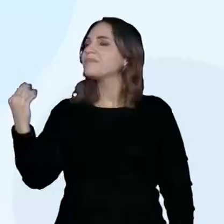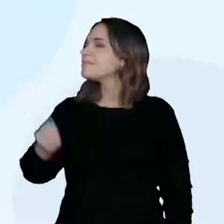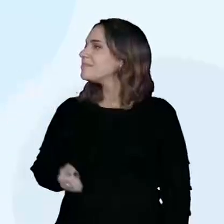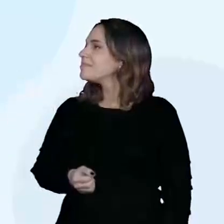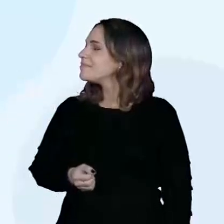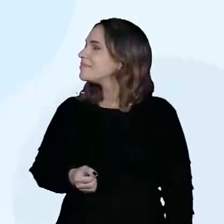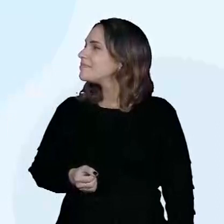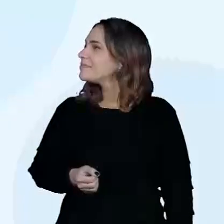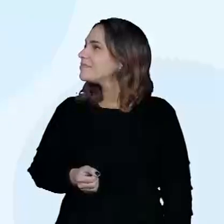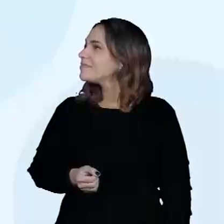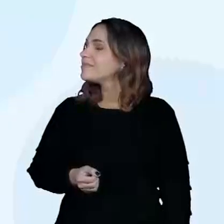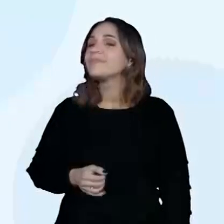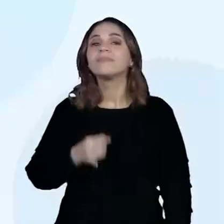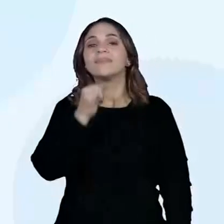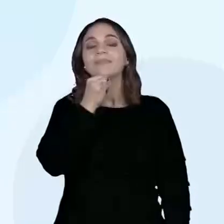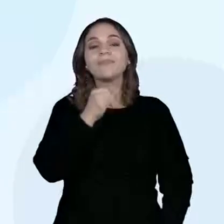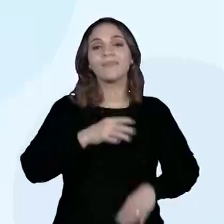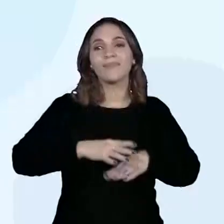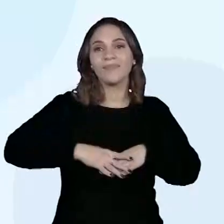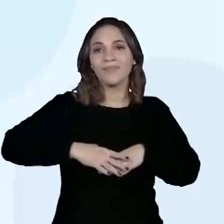palavra